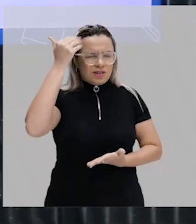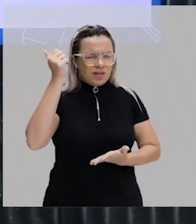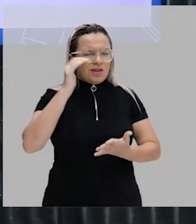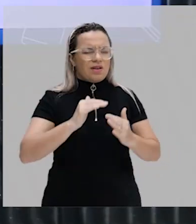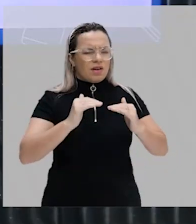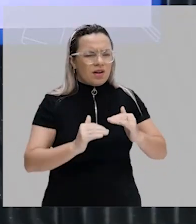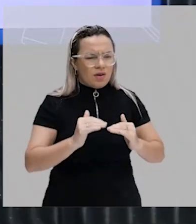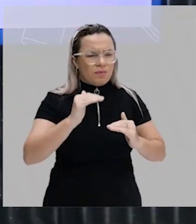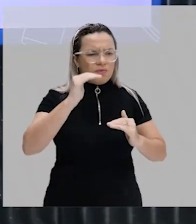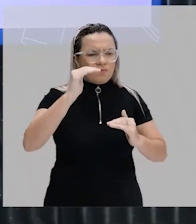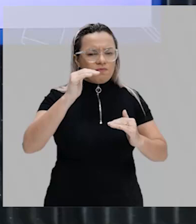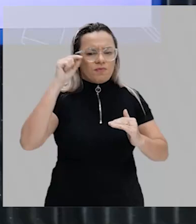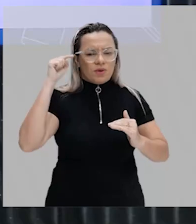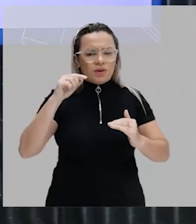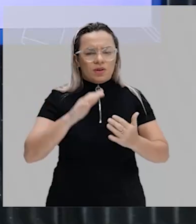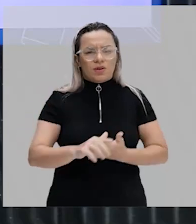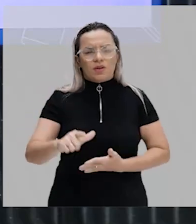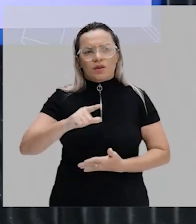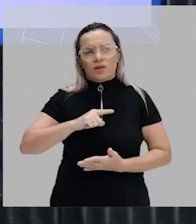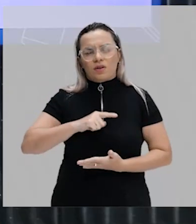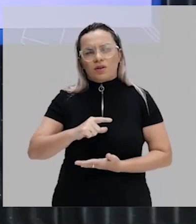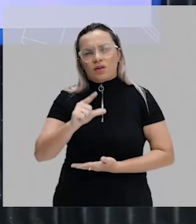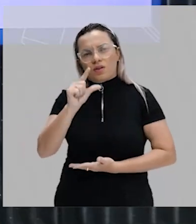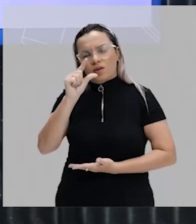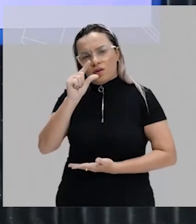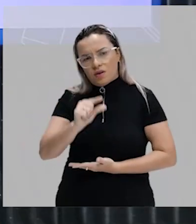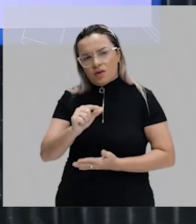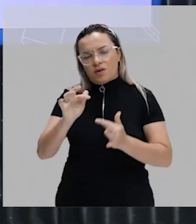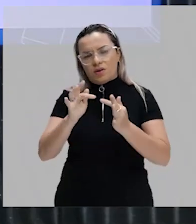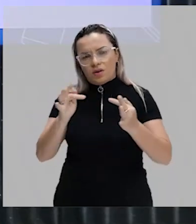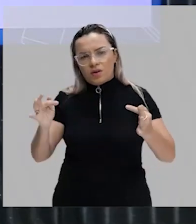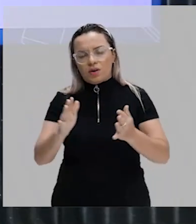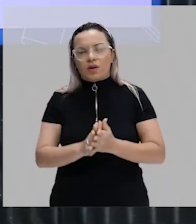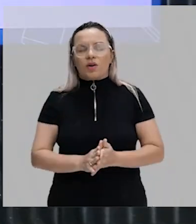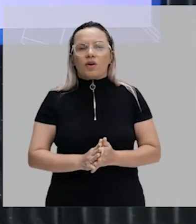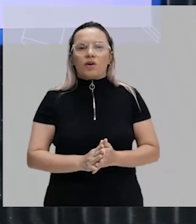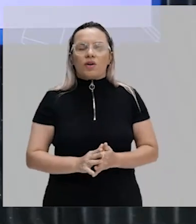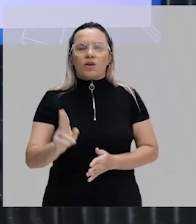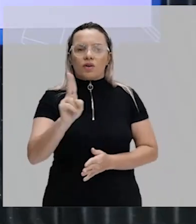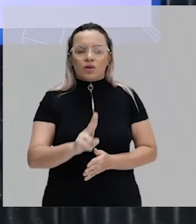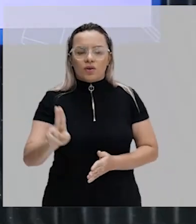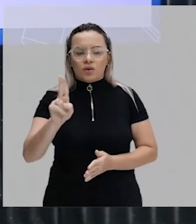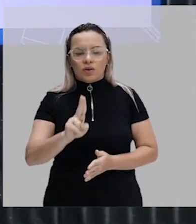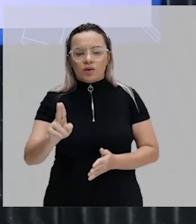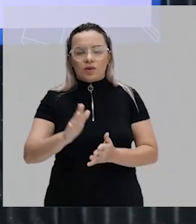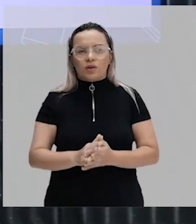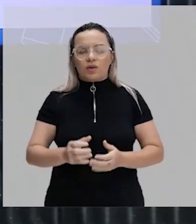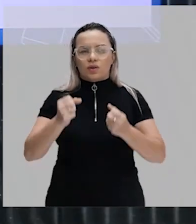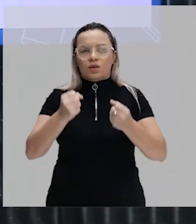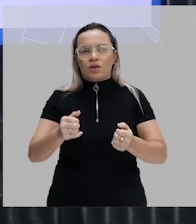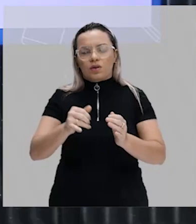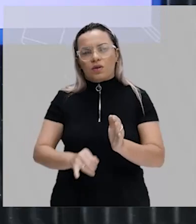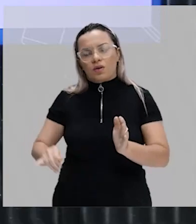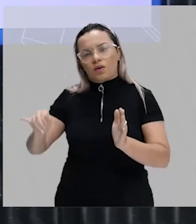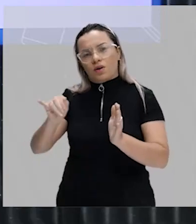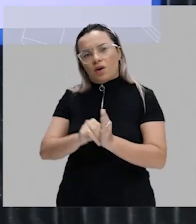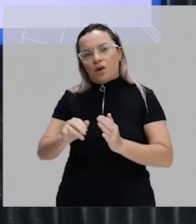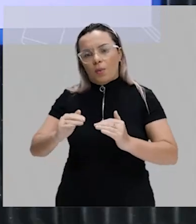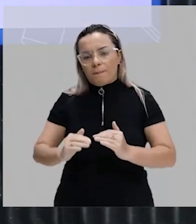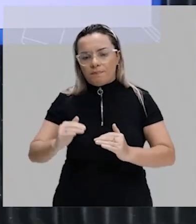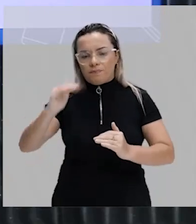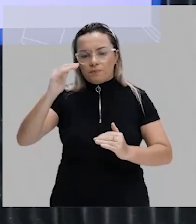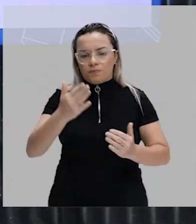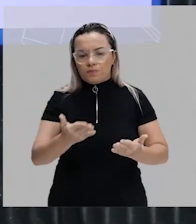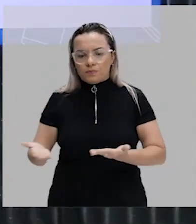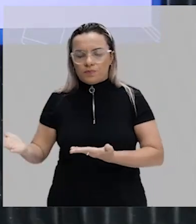que ele falou? Ele tem uma pequena formulazinha que nós vamos usar justamente para podermos identificar esse aumento.